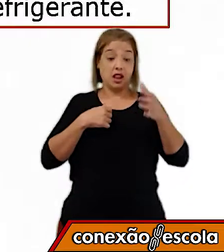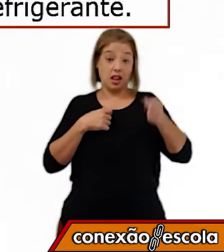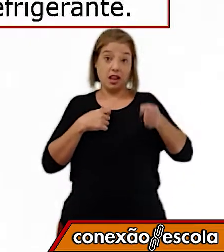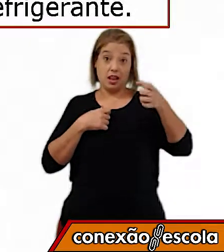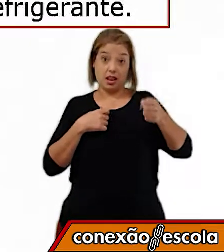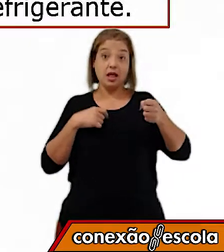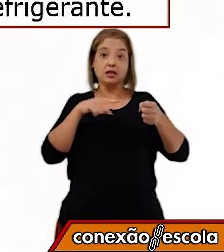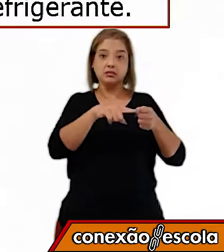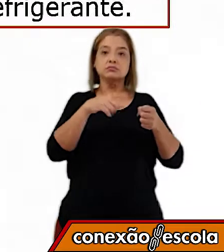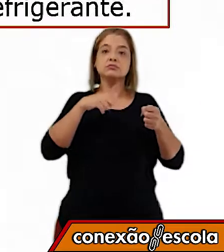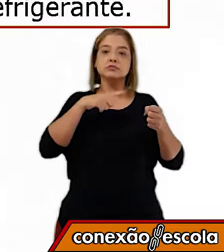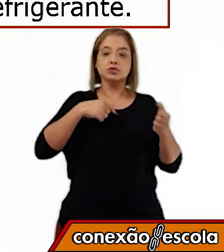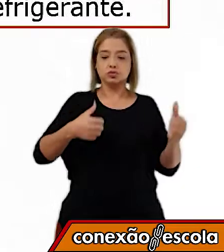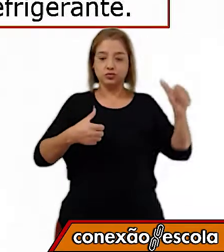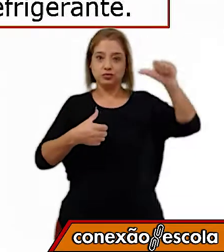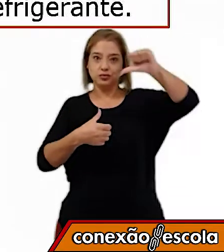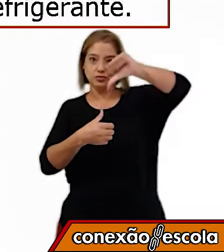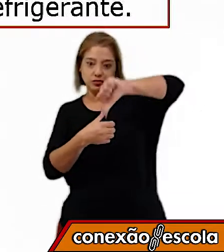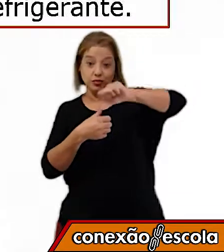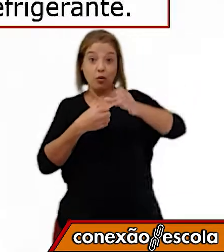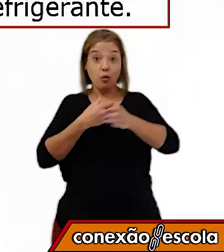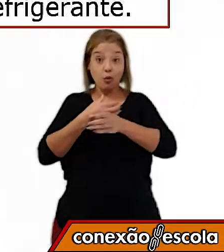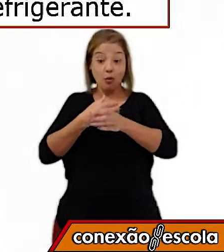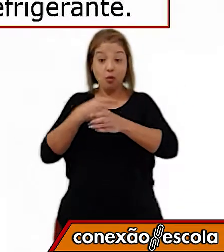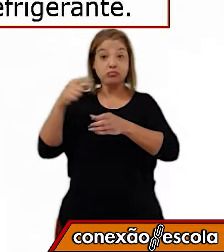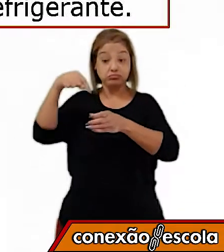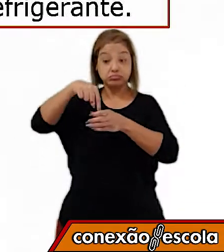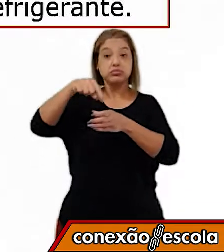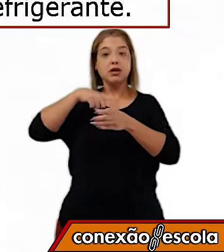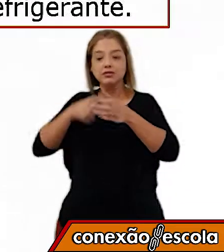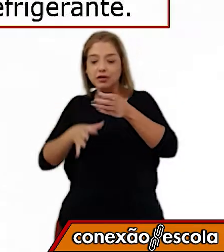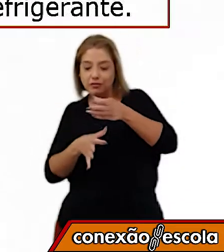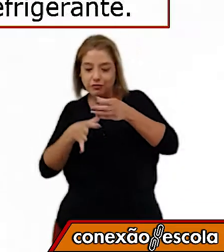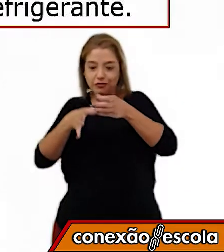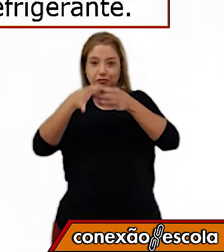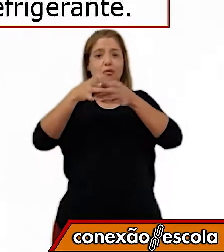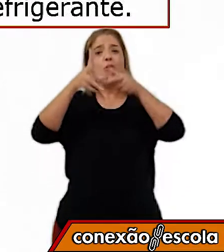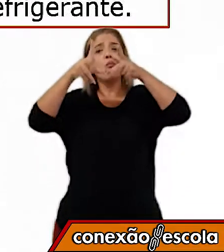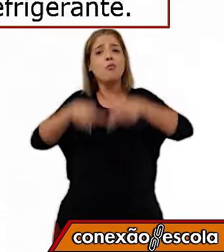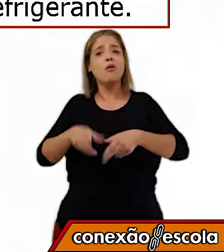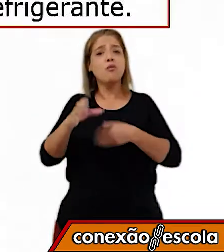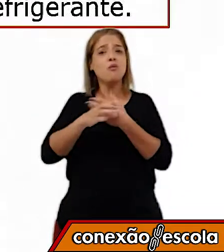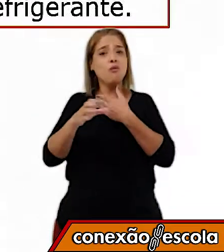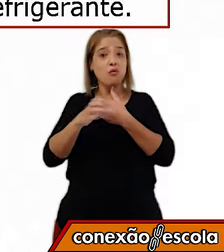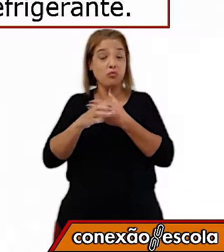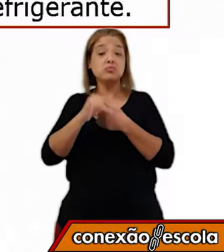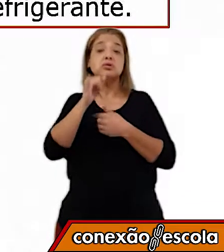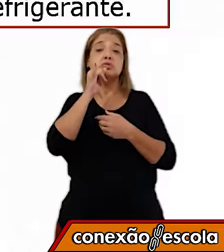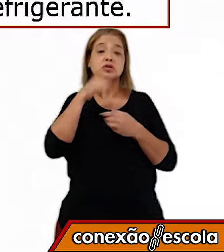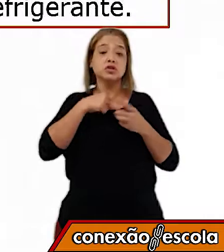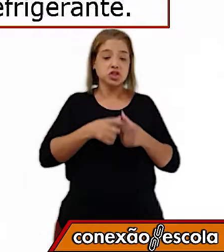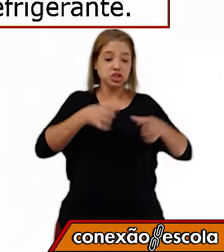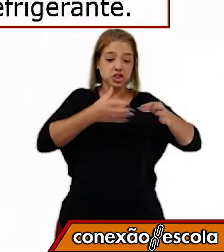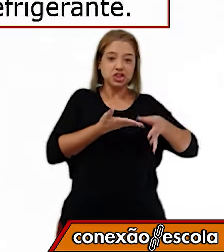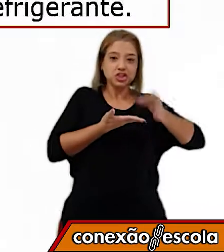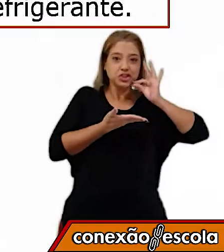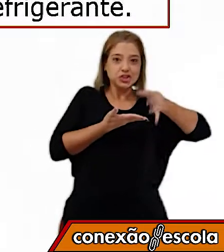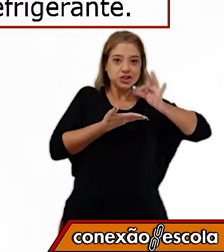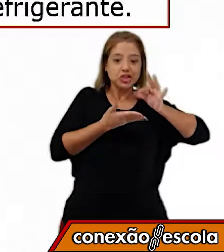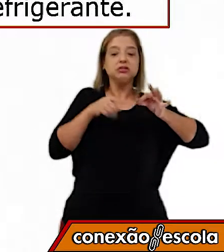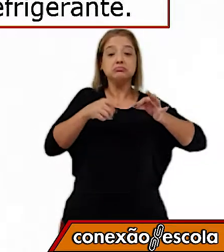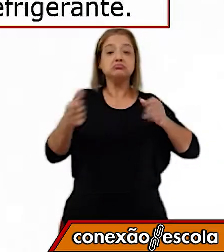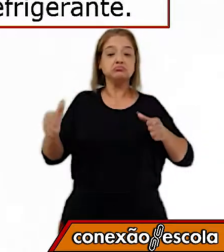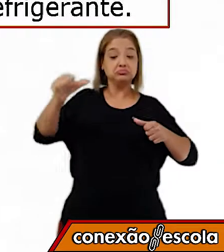leite assume o formato do copo que eu coloquei ele. E se eu colocasse ele numa xícara, ele também